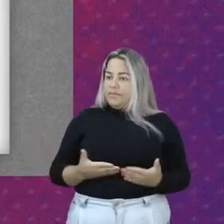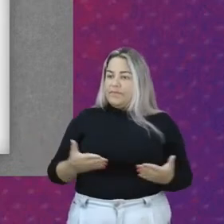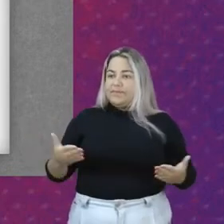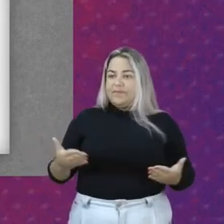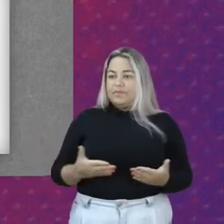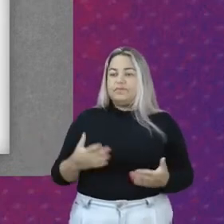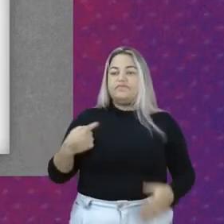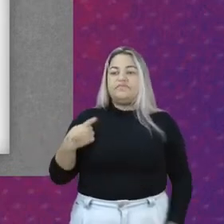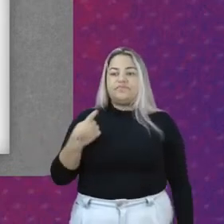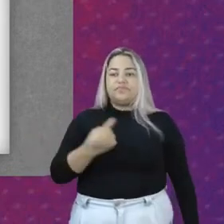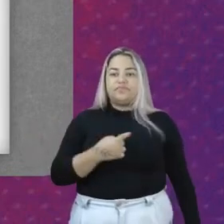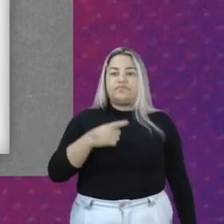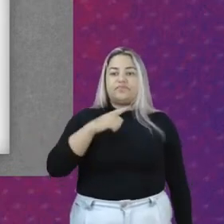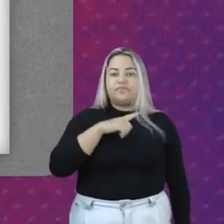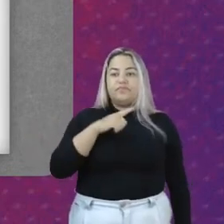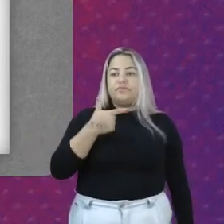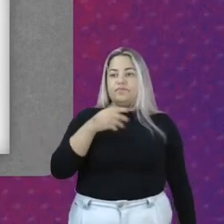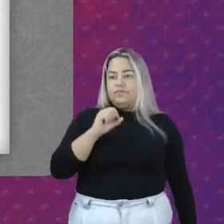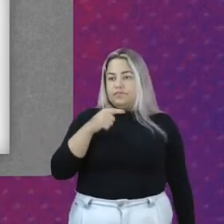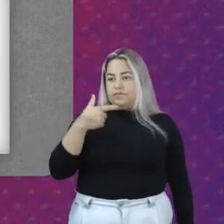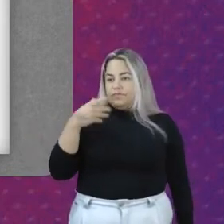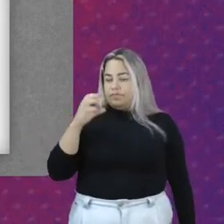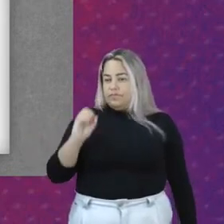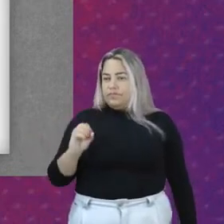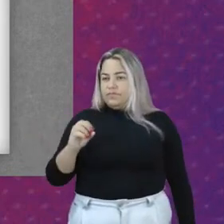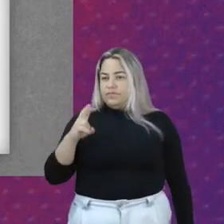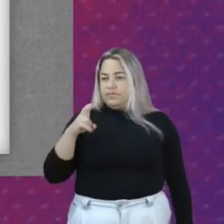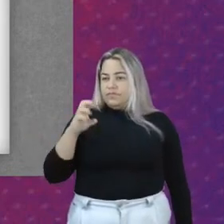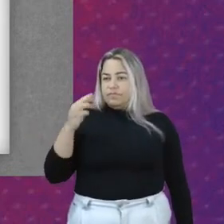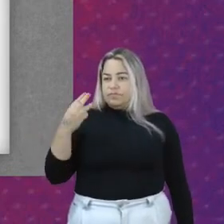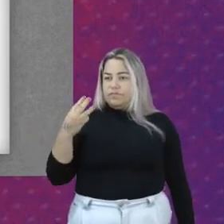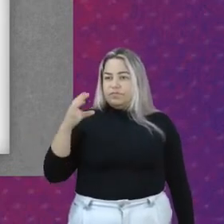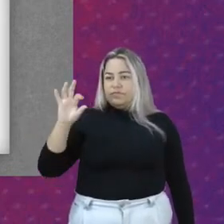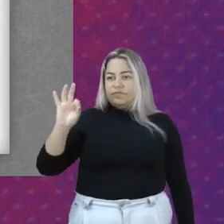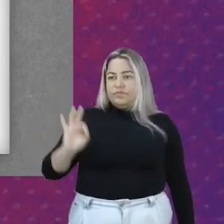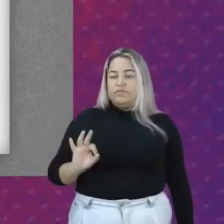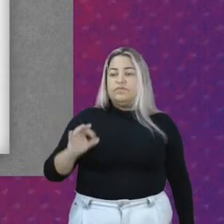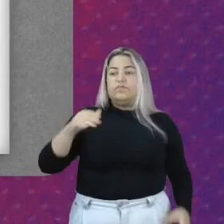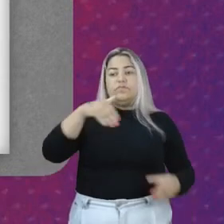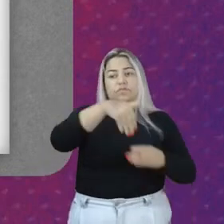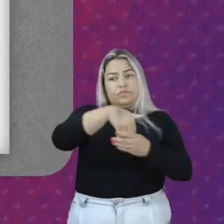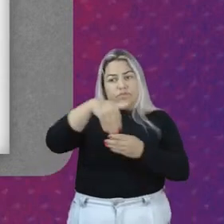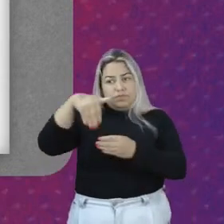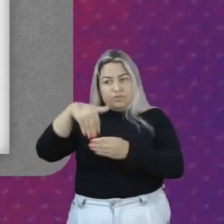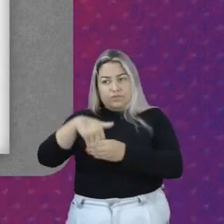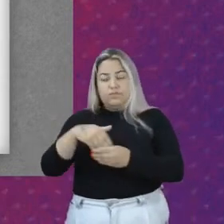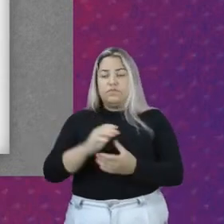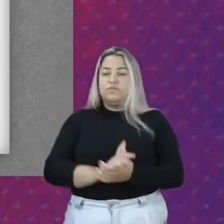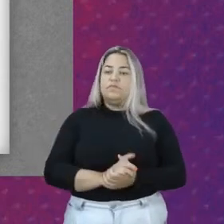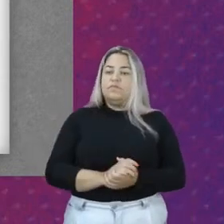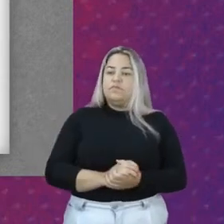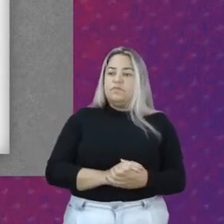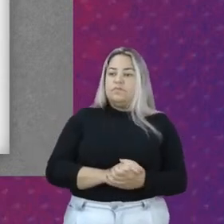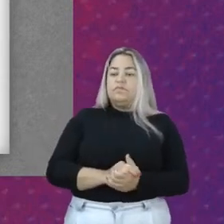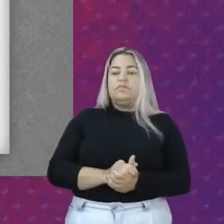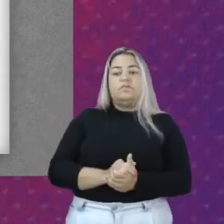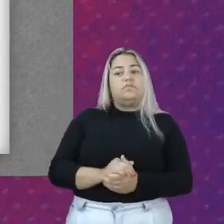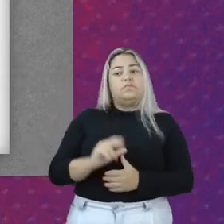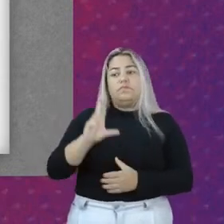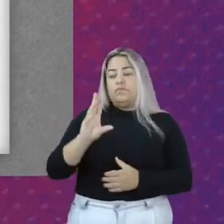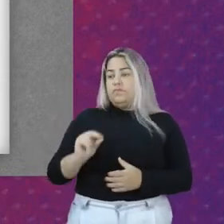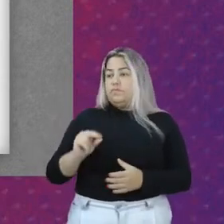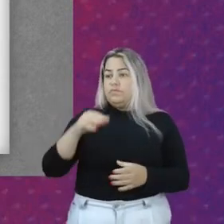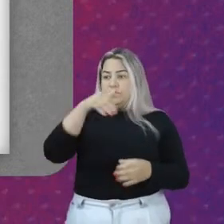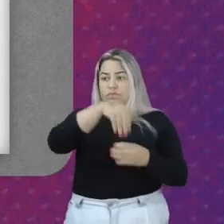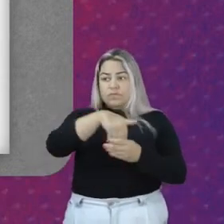aí a gente tem um dado de 2022 ali embaixo, 53% do eleitorado, né, não vota, né,